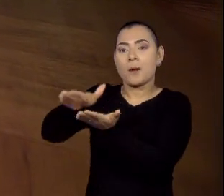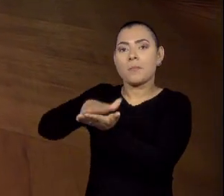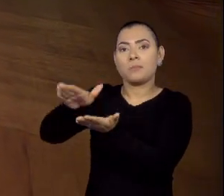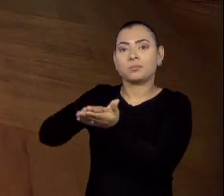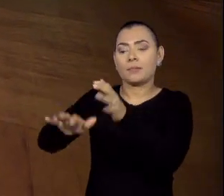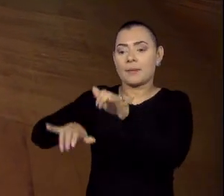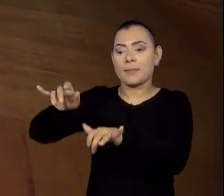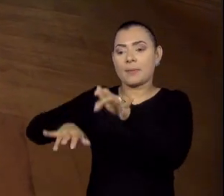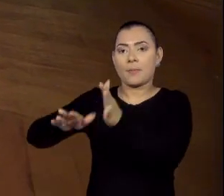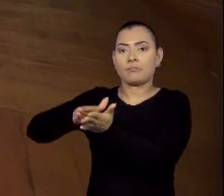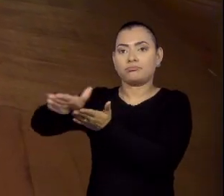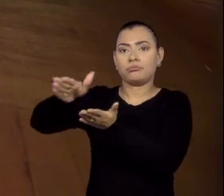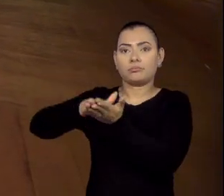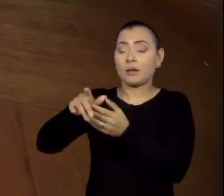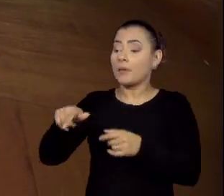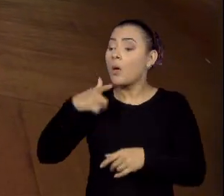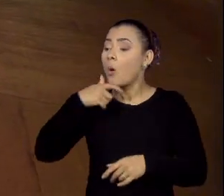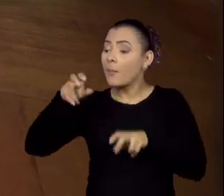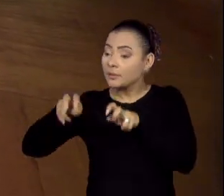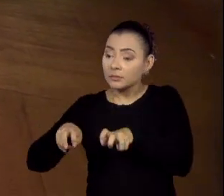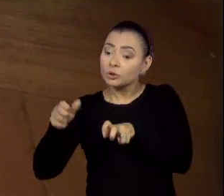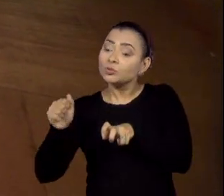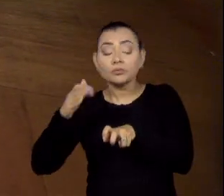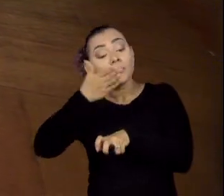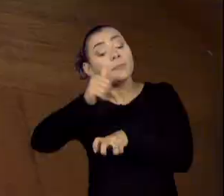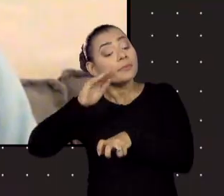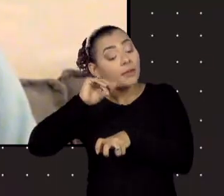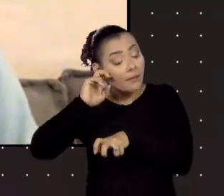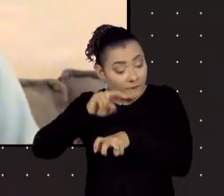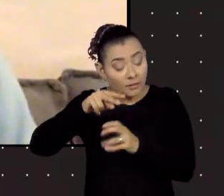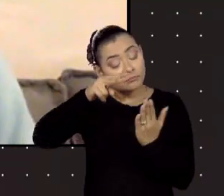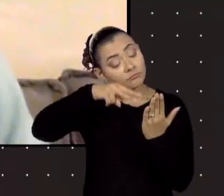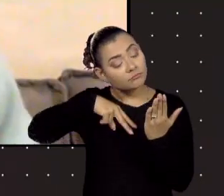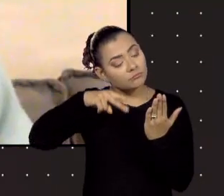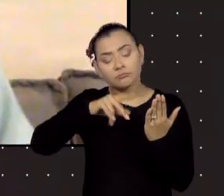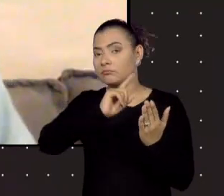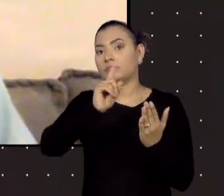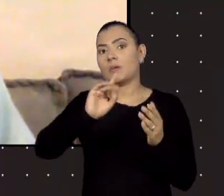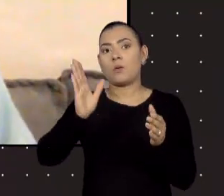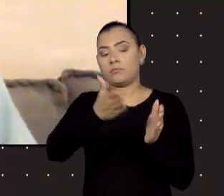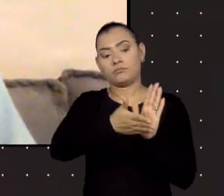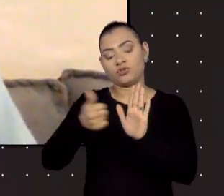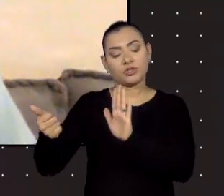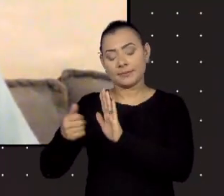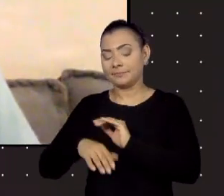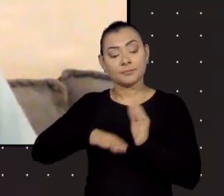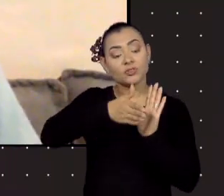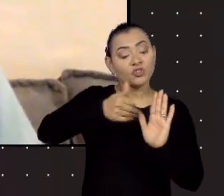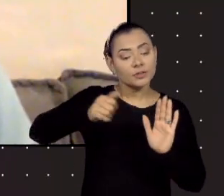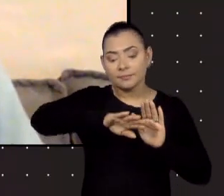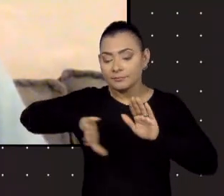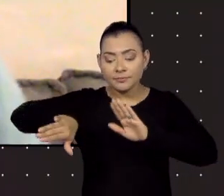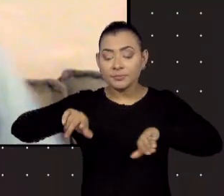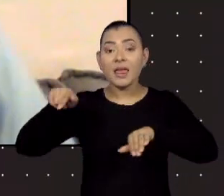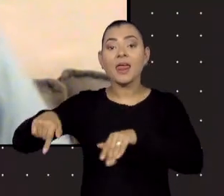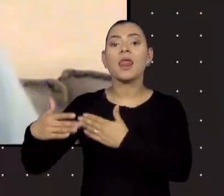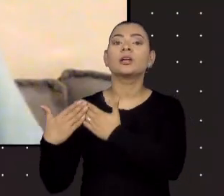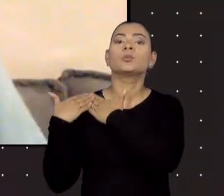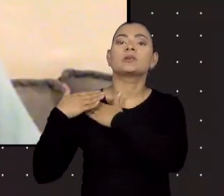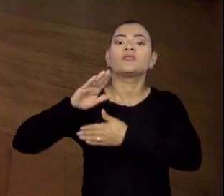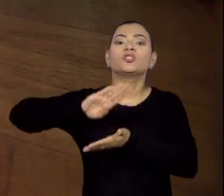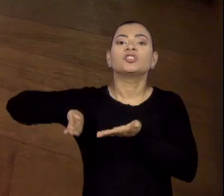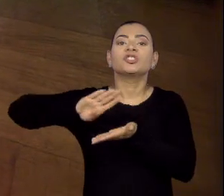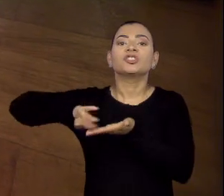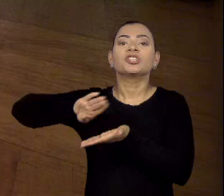disse assim, me dá isso. Eu falei, o quê? Me dá isso, eu sou o censor do jornal e estou encarregado agora